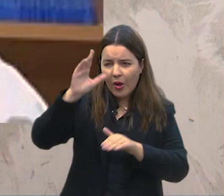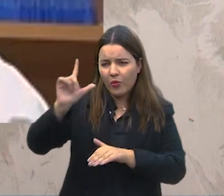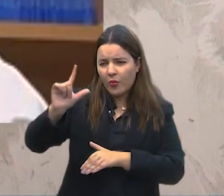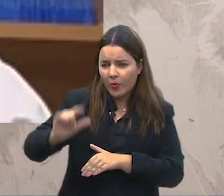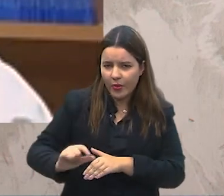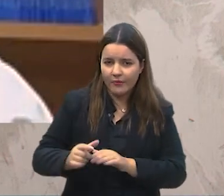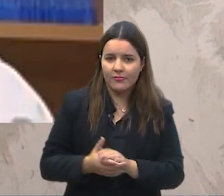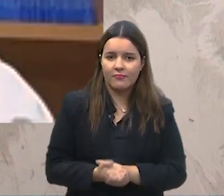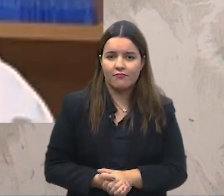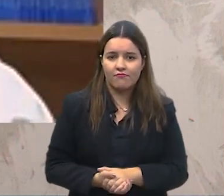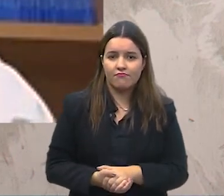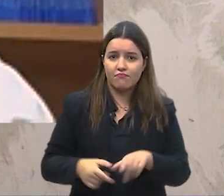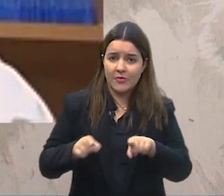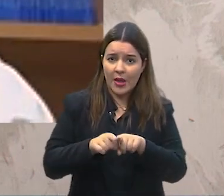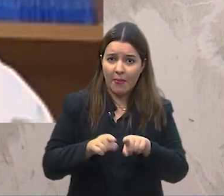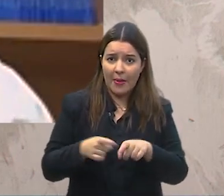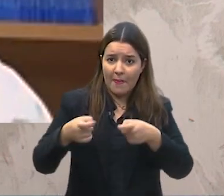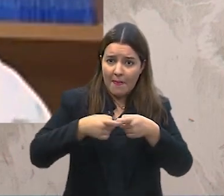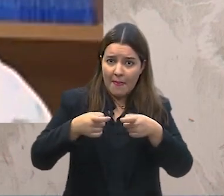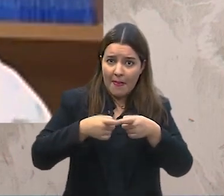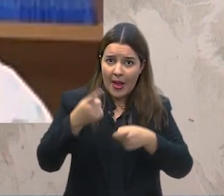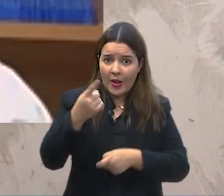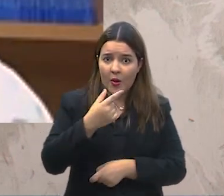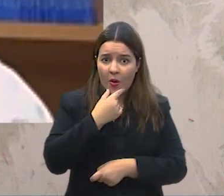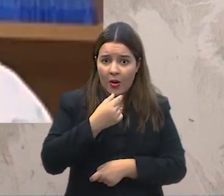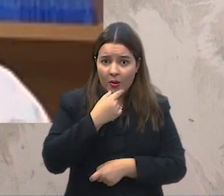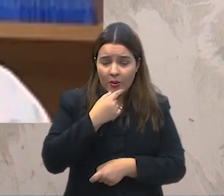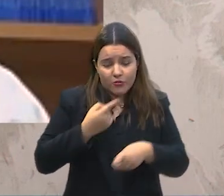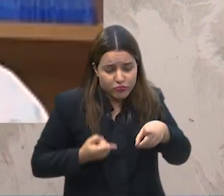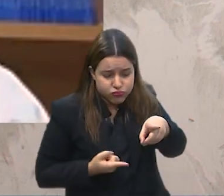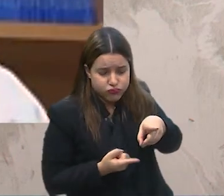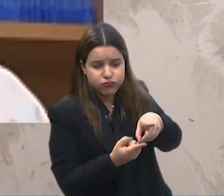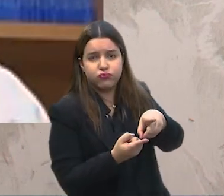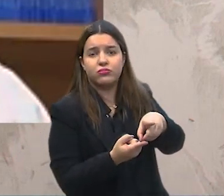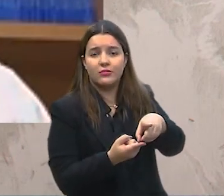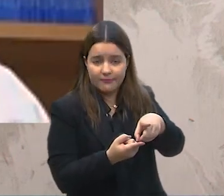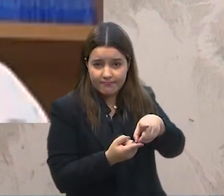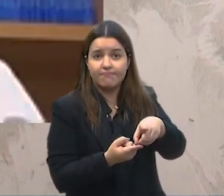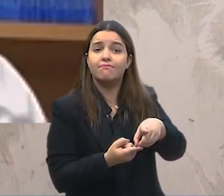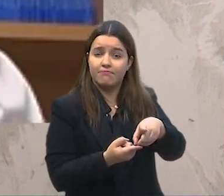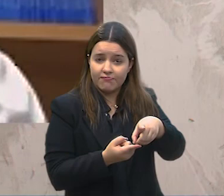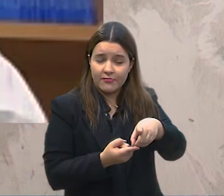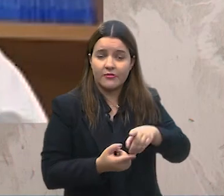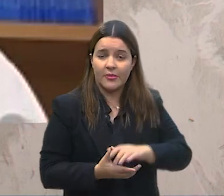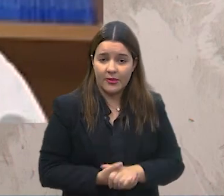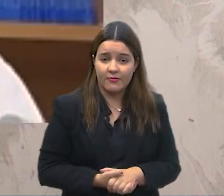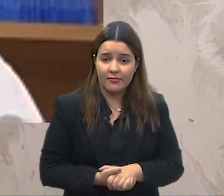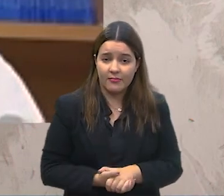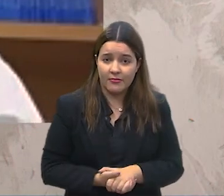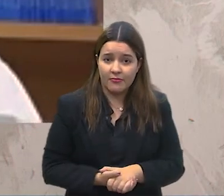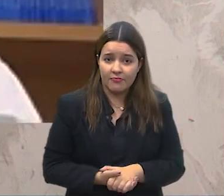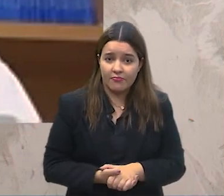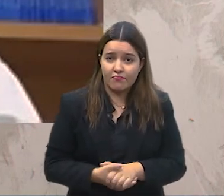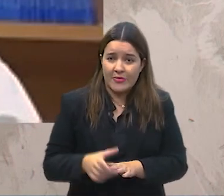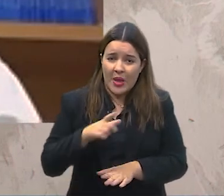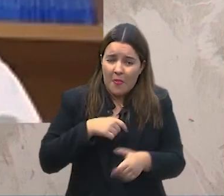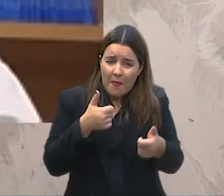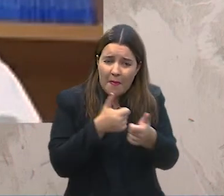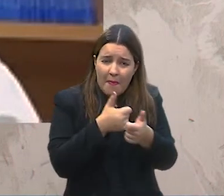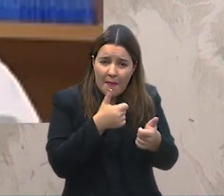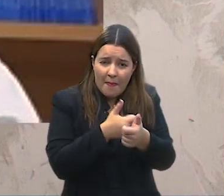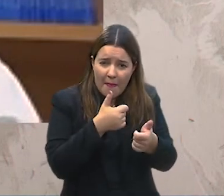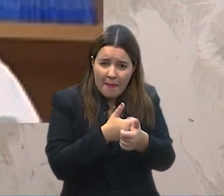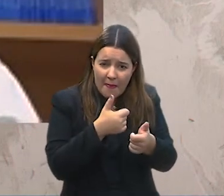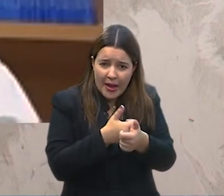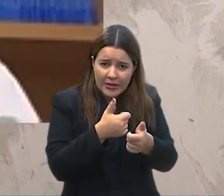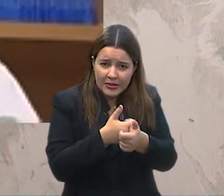o toque digital da próstata, que se faz através do reto. A próstata fica em íntimo contato